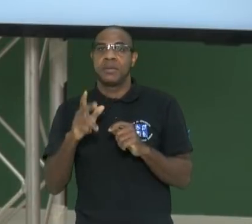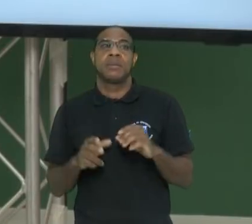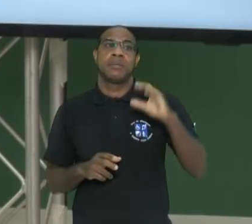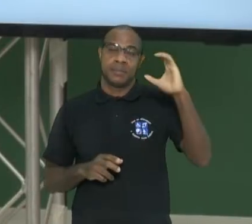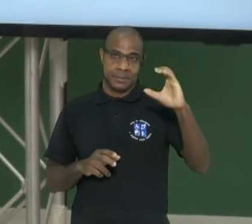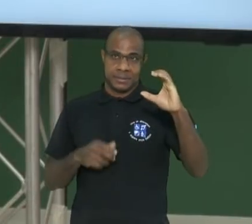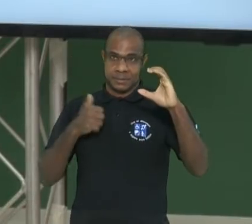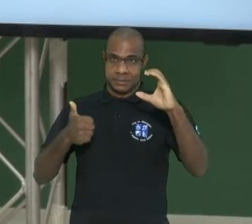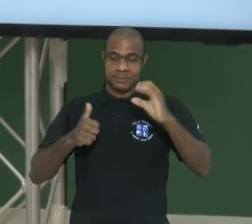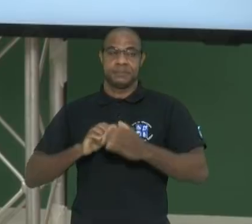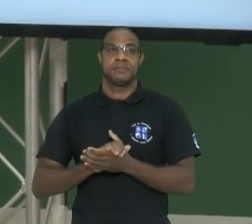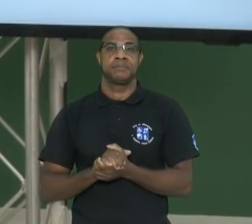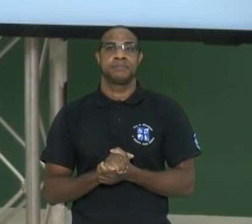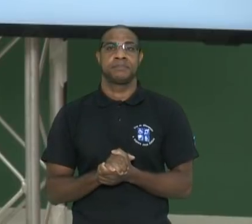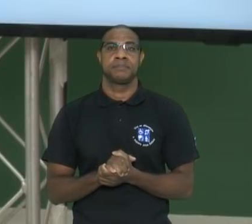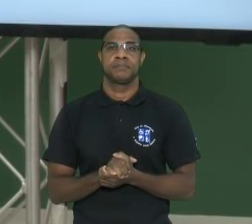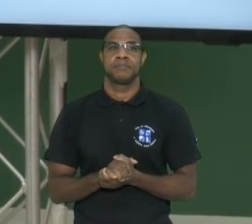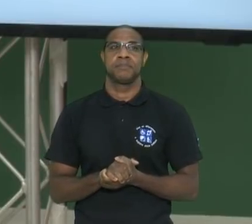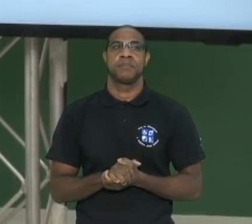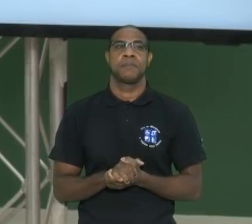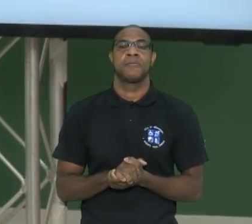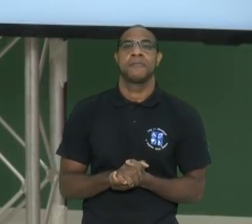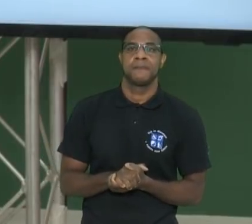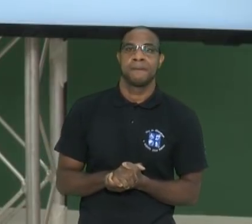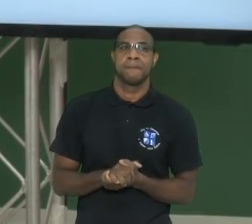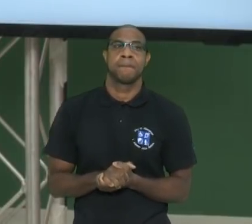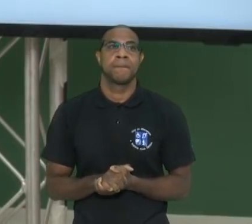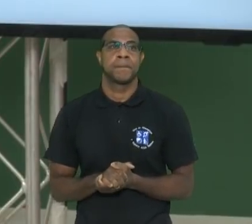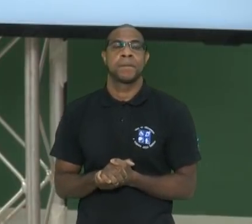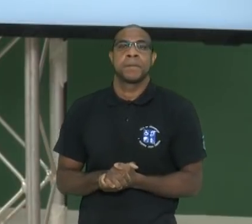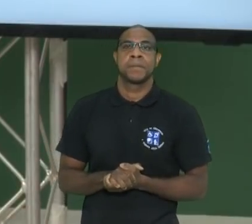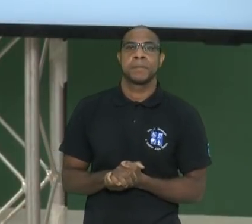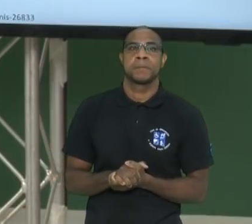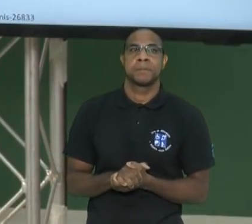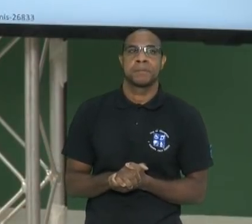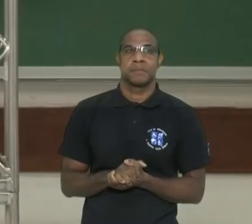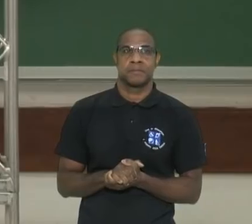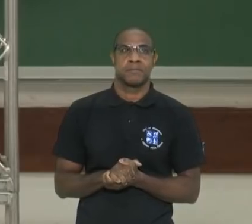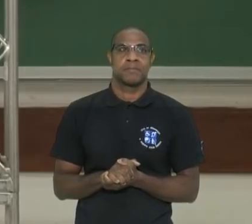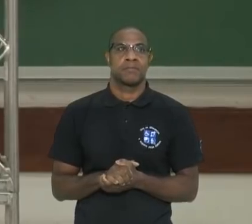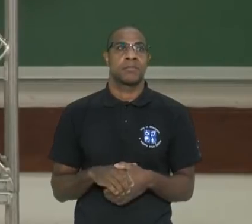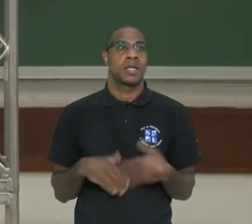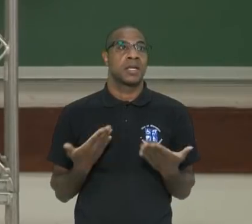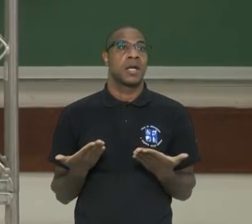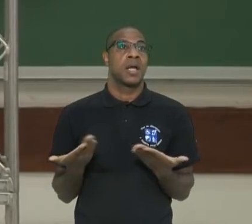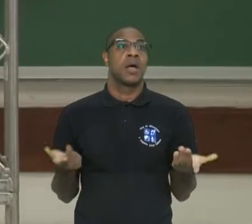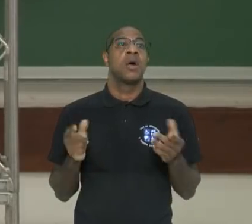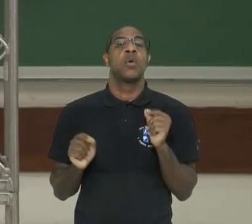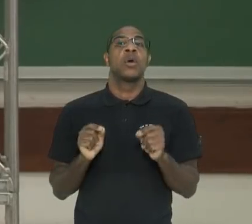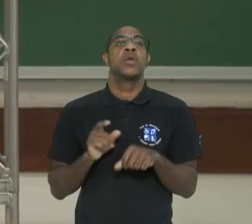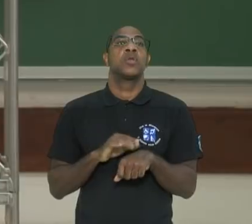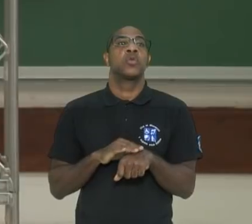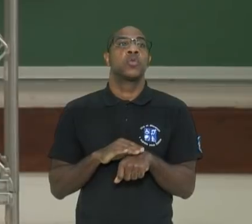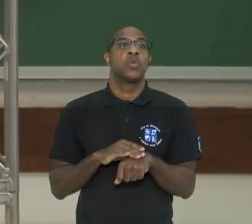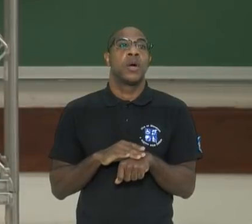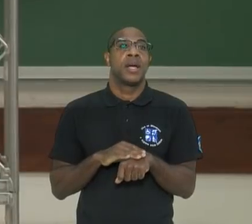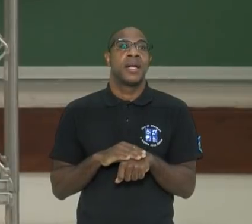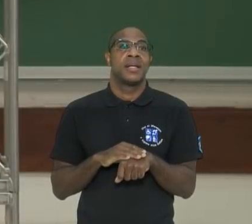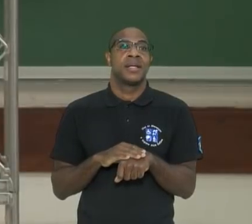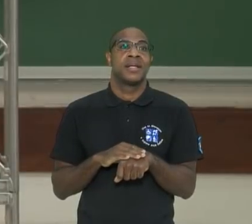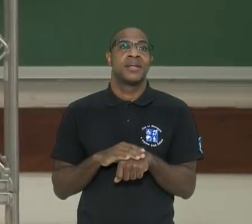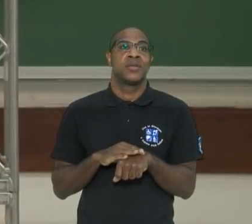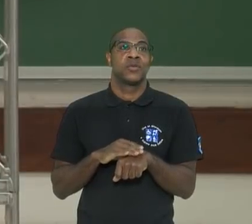corretamente, letra C, amebíase e giardíase. Agora vamos falar um pouquinho, pessoal, sobre a doença